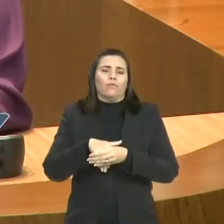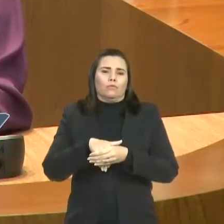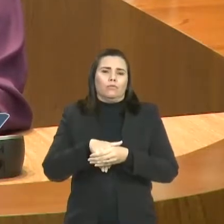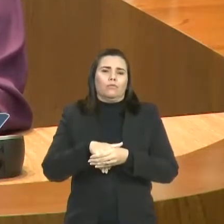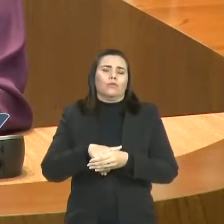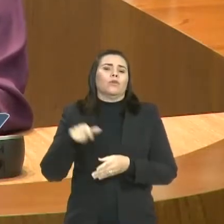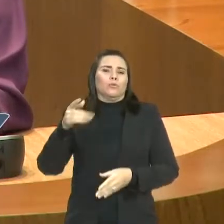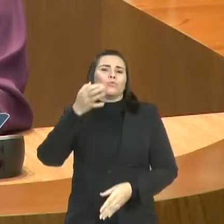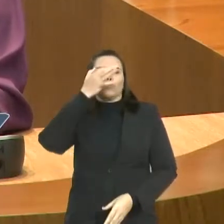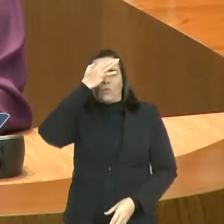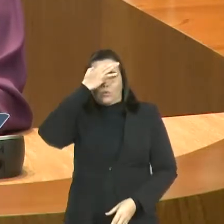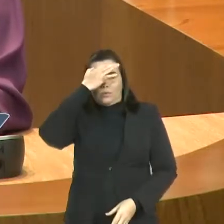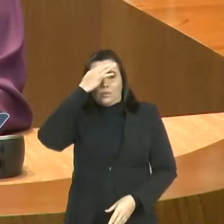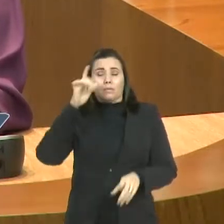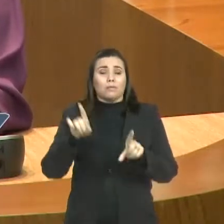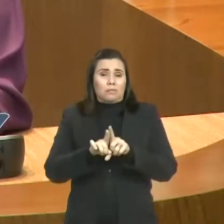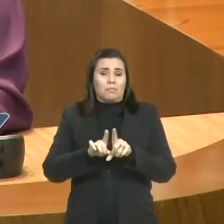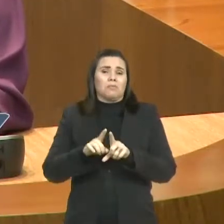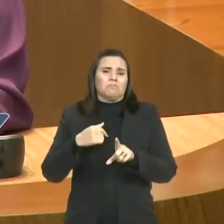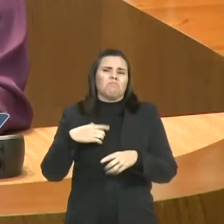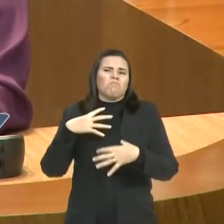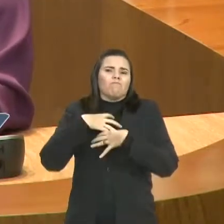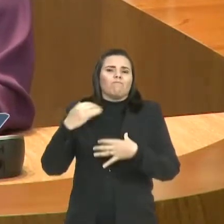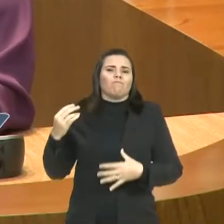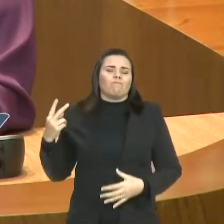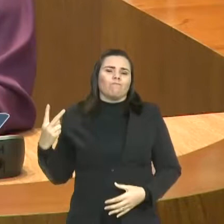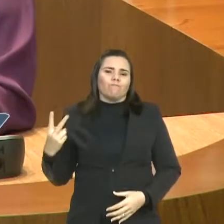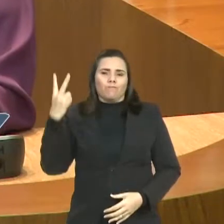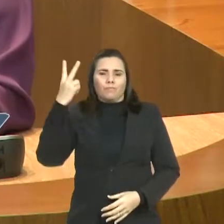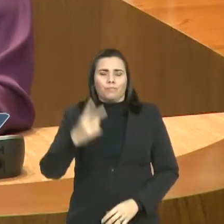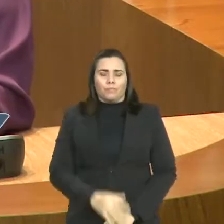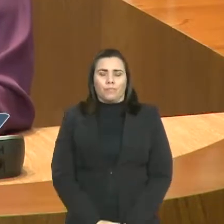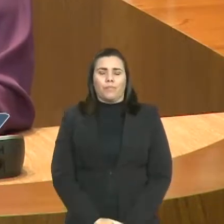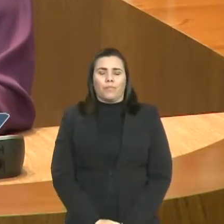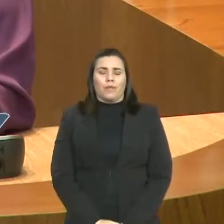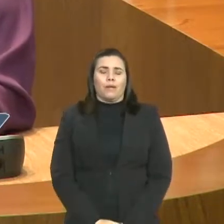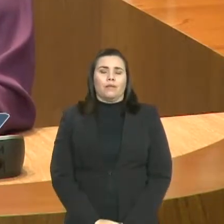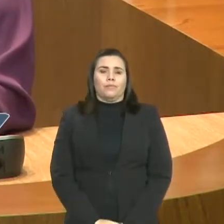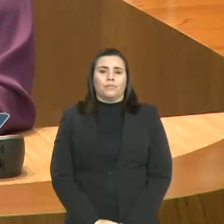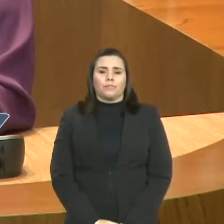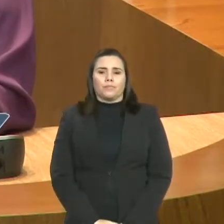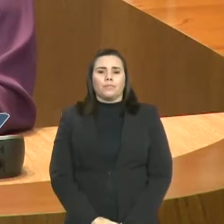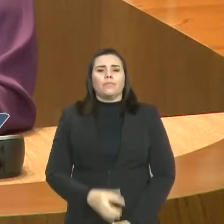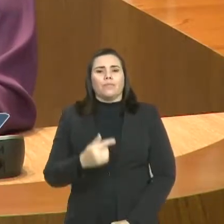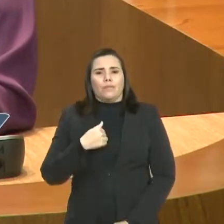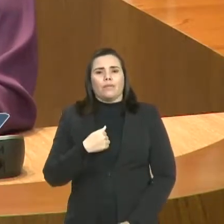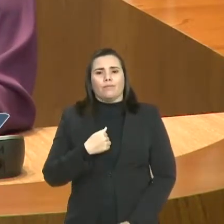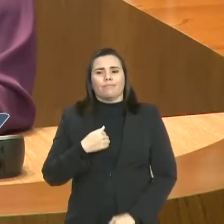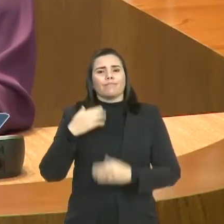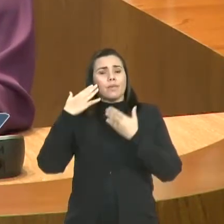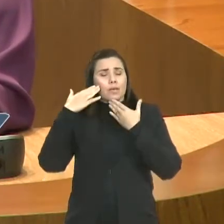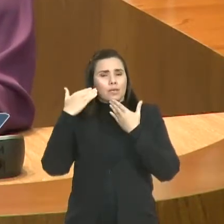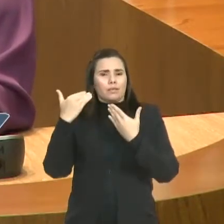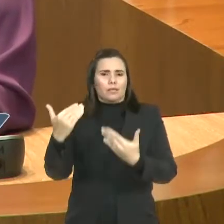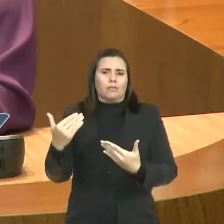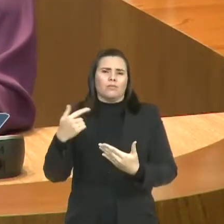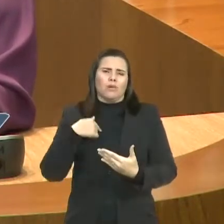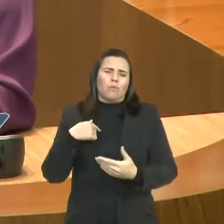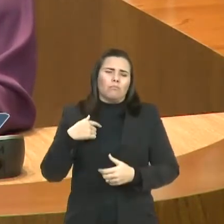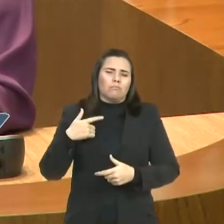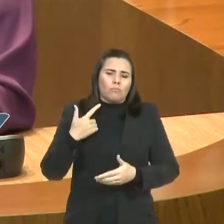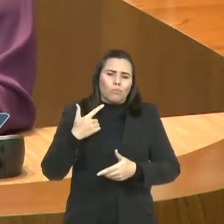ter me concedido força e coragem para abraçar o desafio de ir para a reeleição. Foi uma